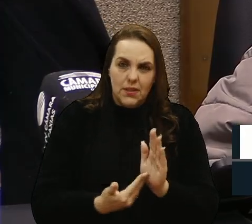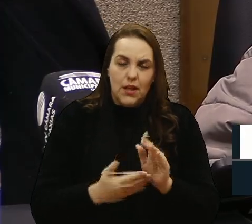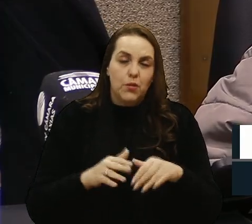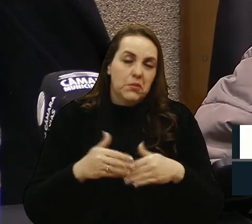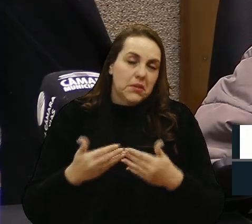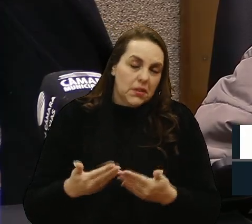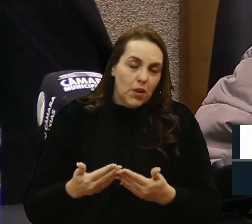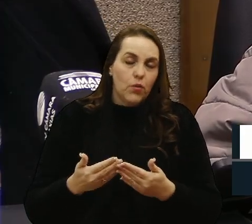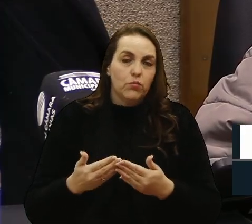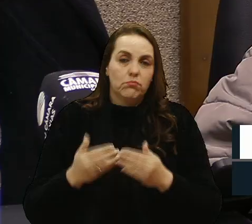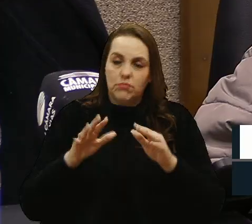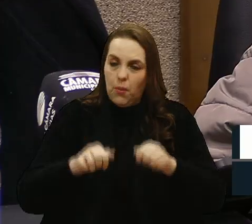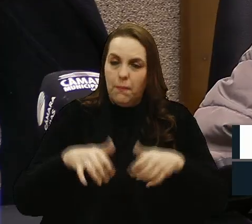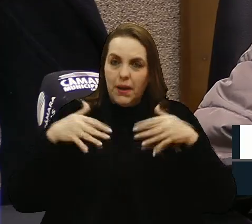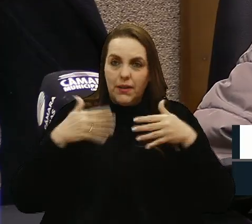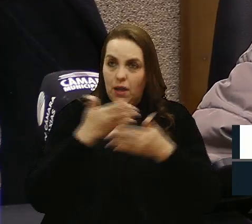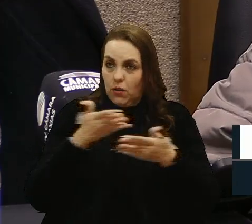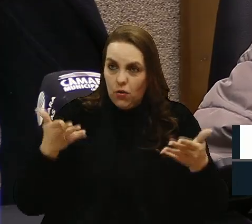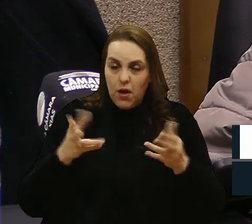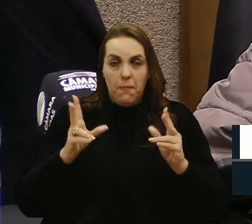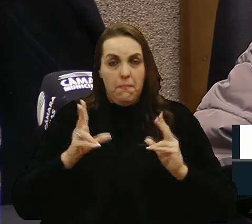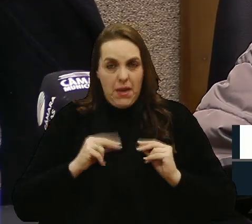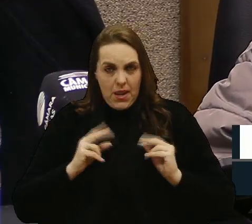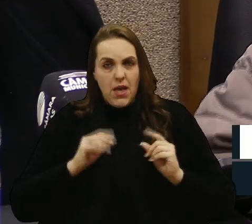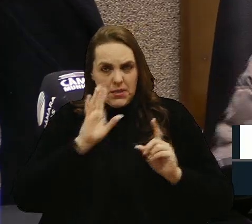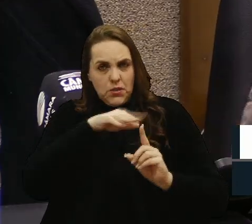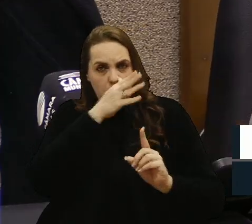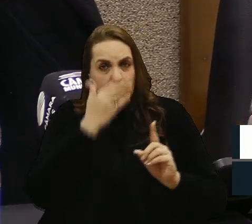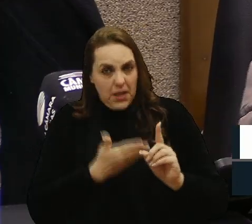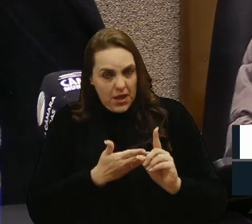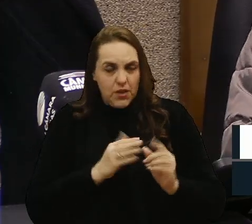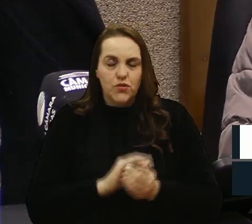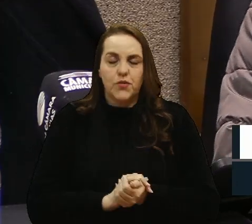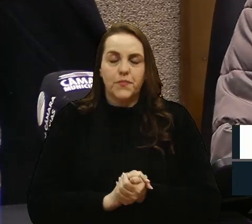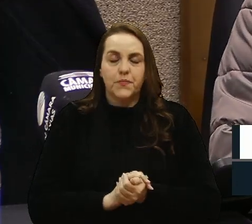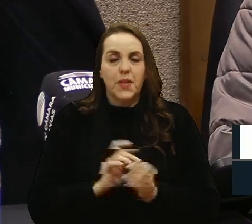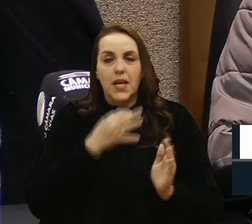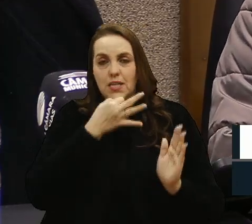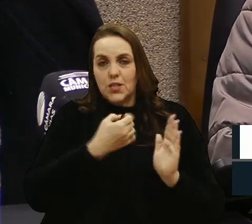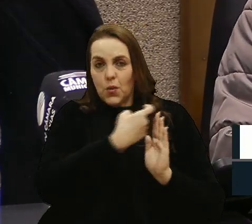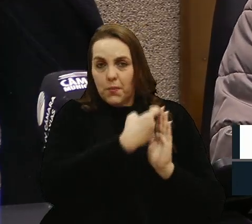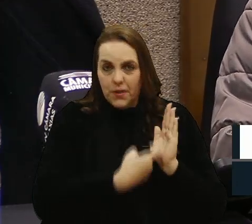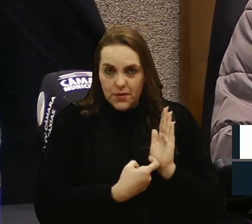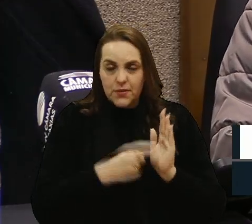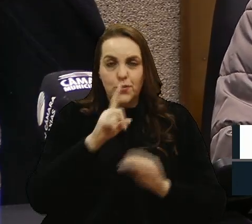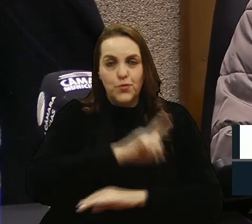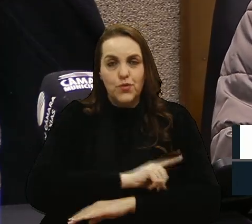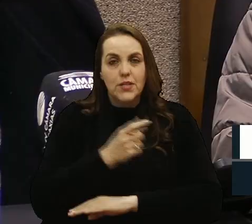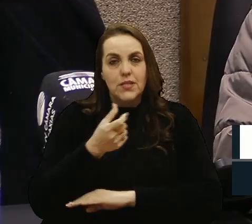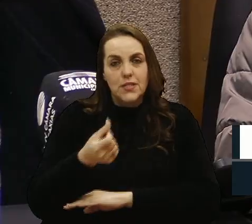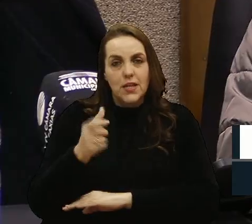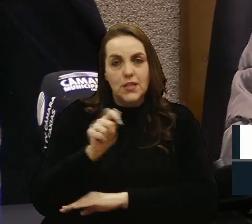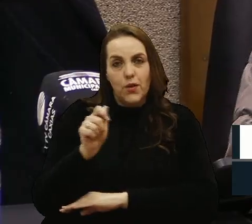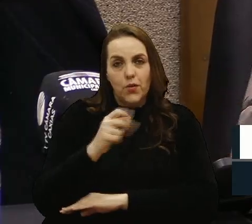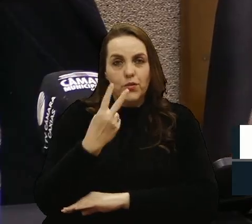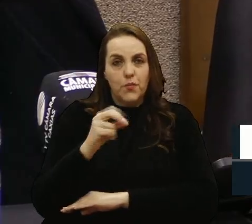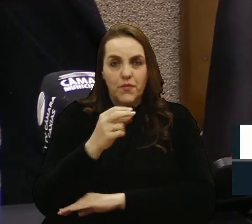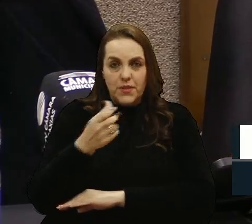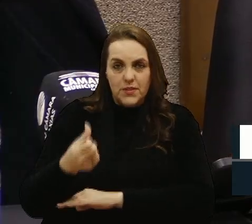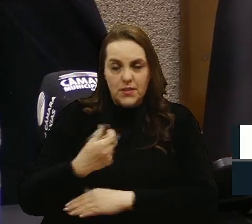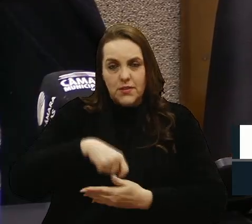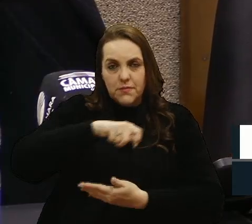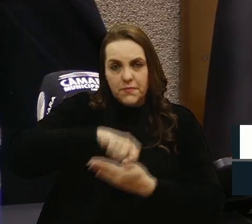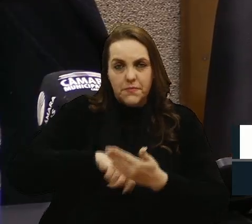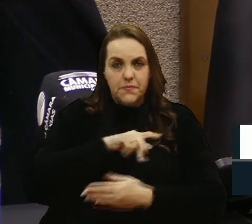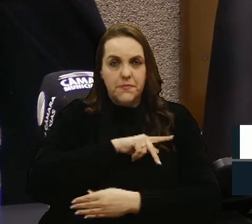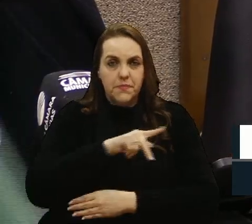ao soberano plenário avaliar o merecimento de tal homenagem. Salvo o menor juízo, esse é o parecer. No dia 6 de agosto de 2026, assinam o